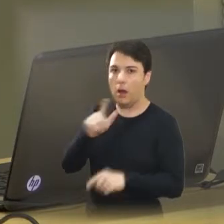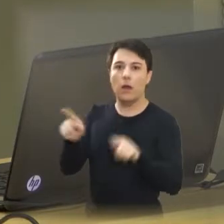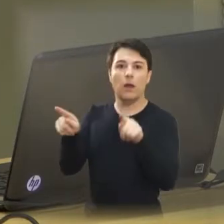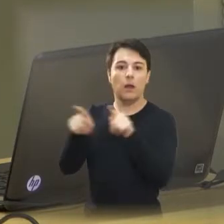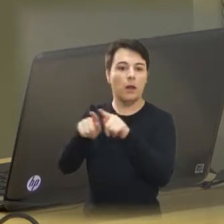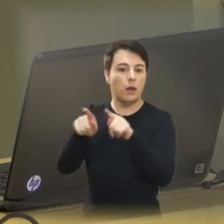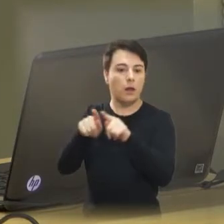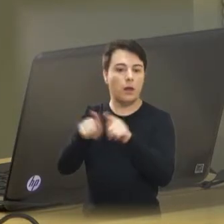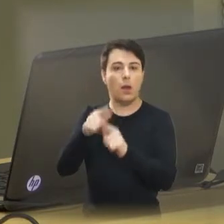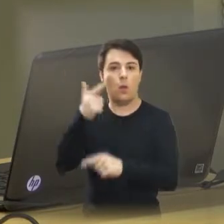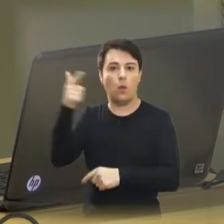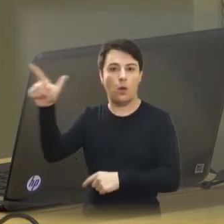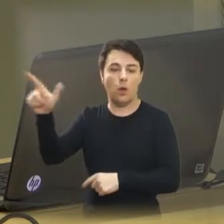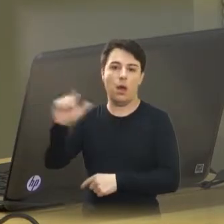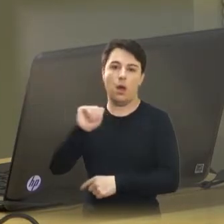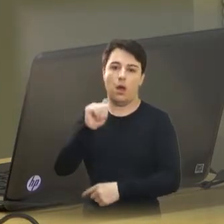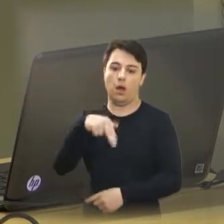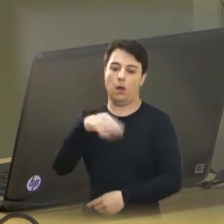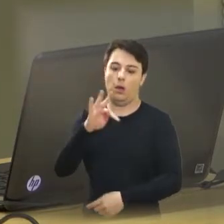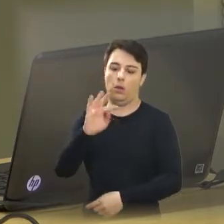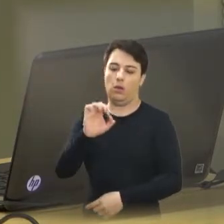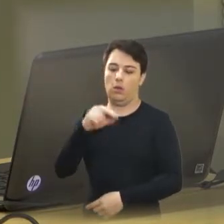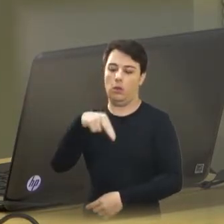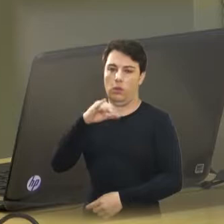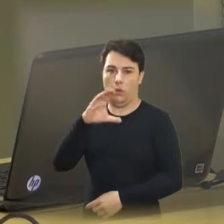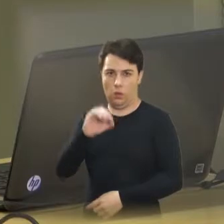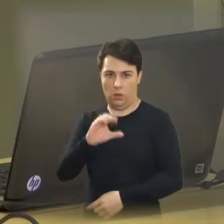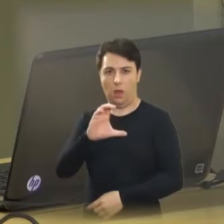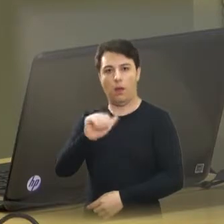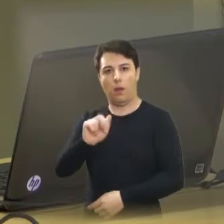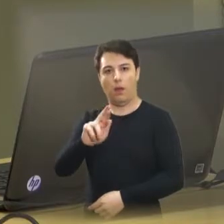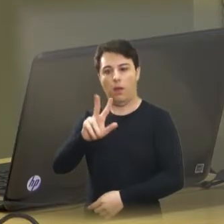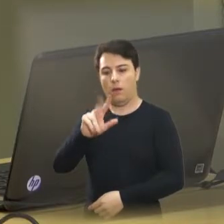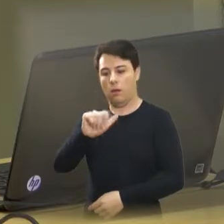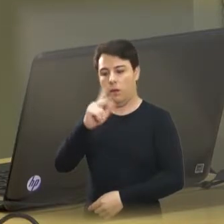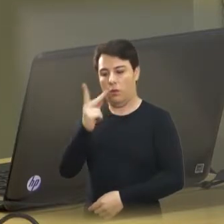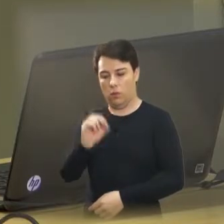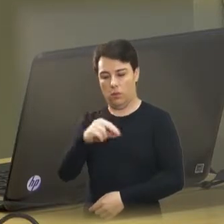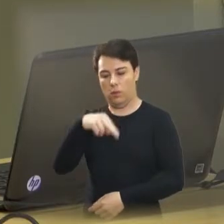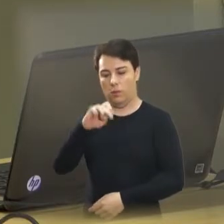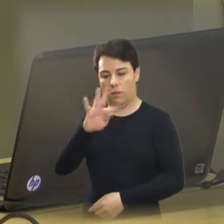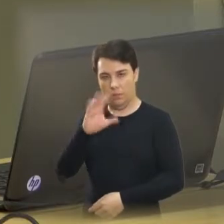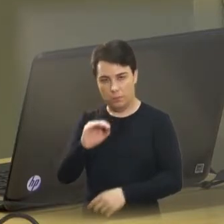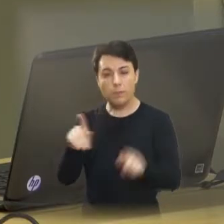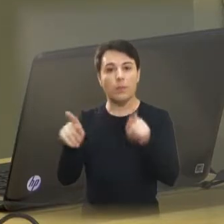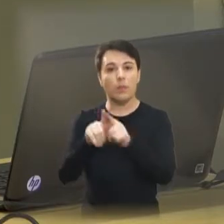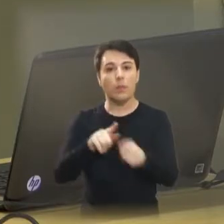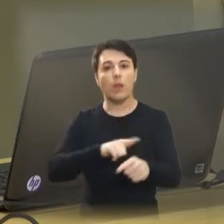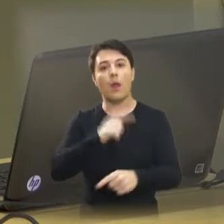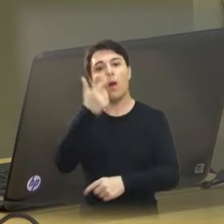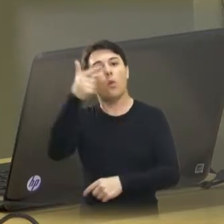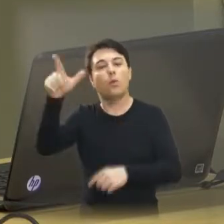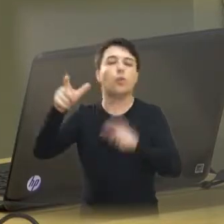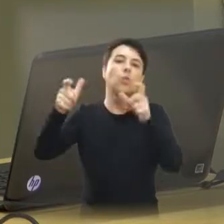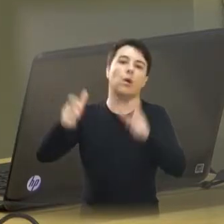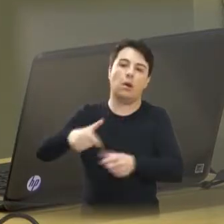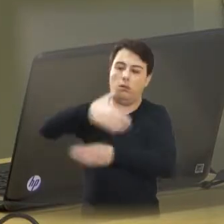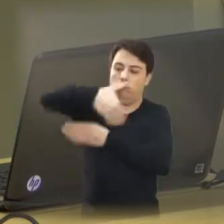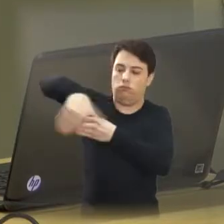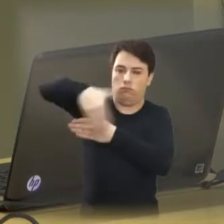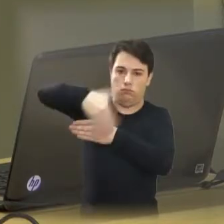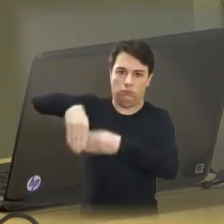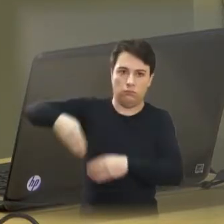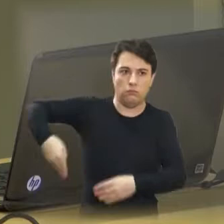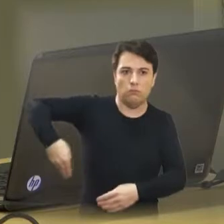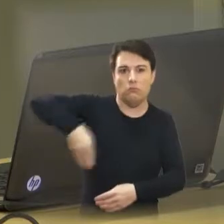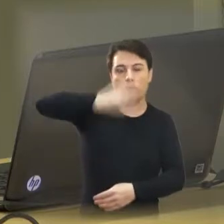Antônio Carvalho Neto, acesso do Banespinha. A gente tem esse trecho com uma adequação viária, mas desse